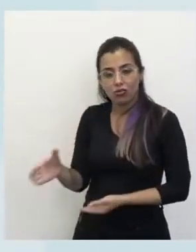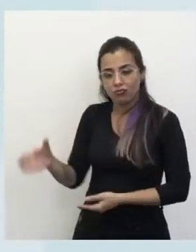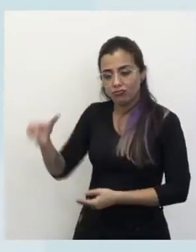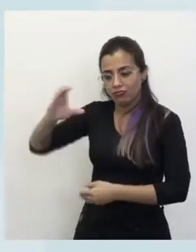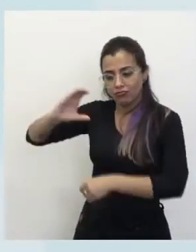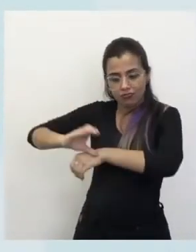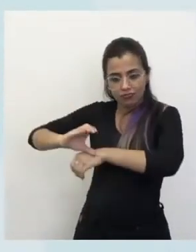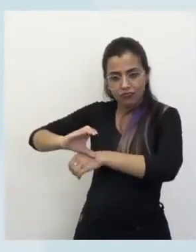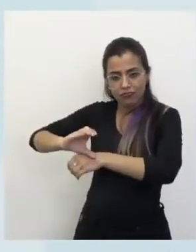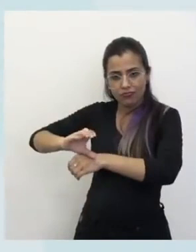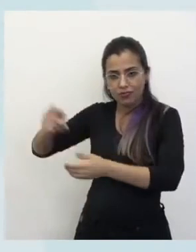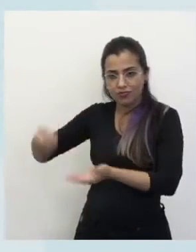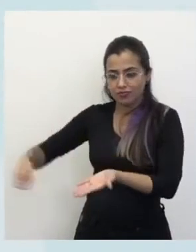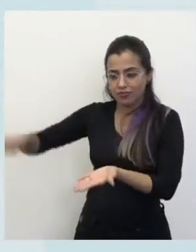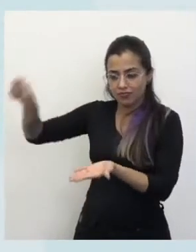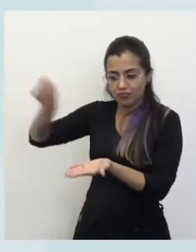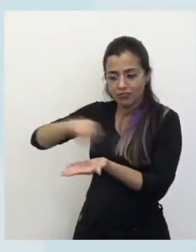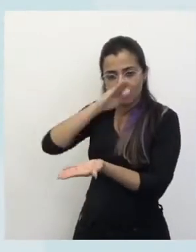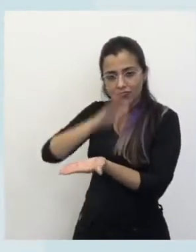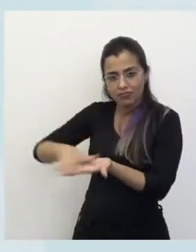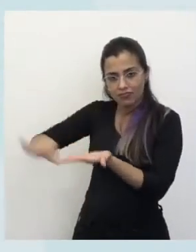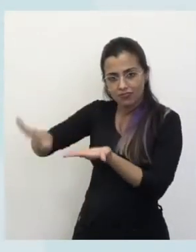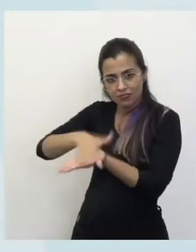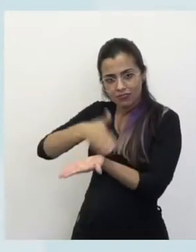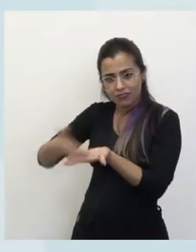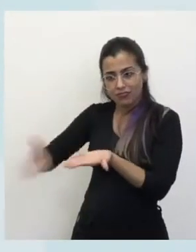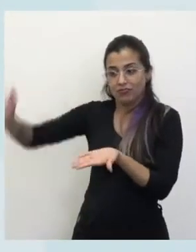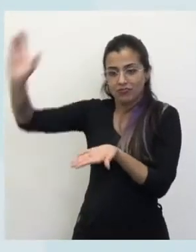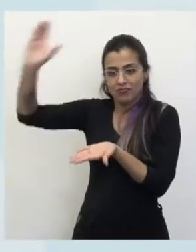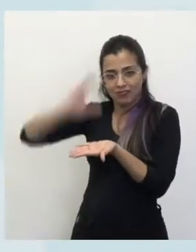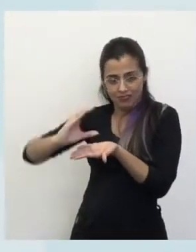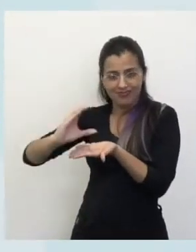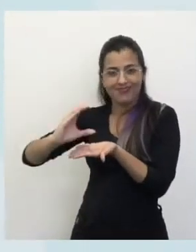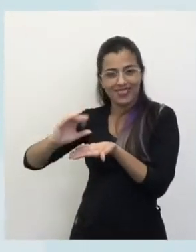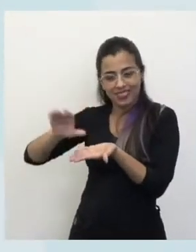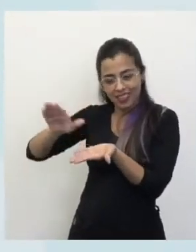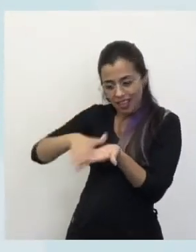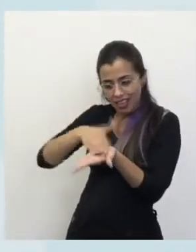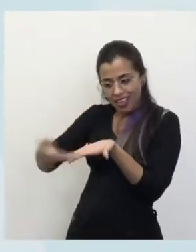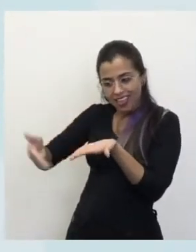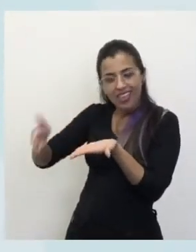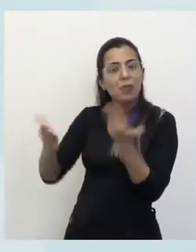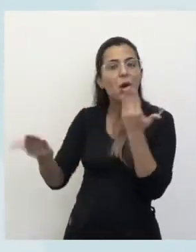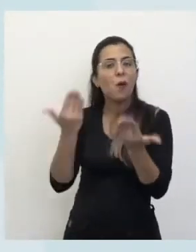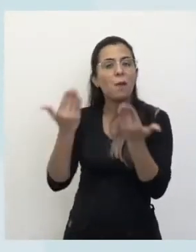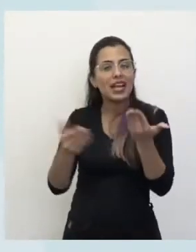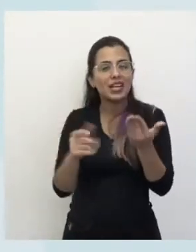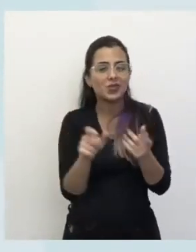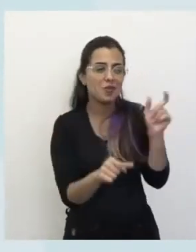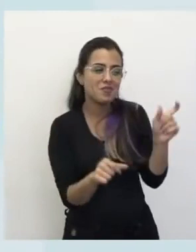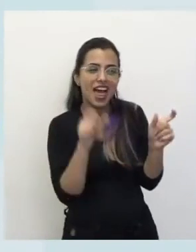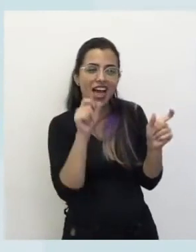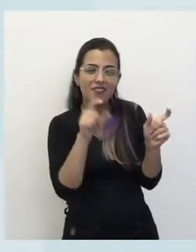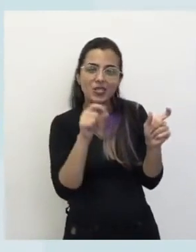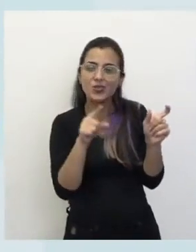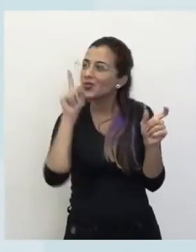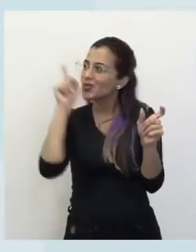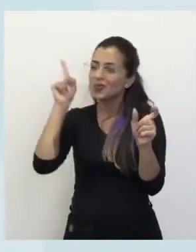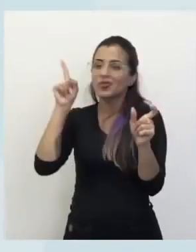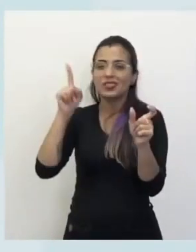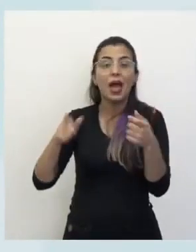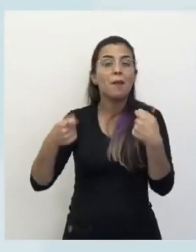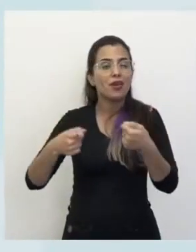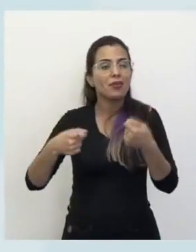né, organizar o texto, senão fica faltando, não dá, né? O texto desaba, desmorona, falta sentido. E o que eu acho interessante dessa questão